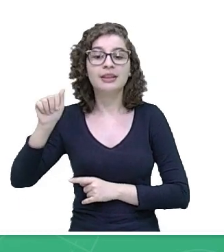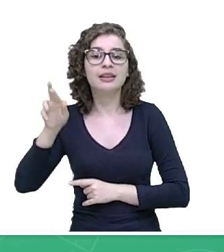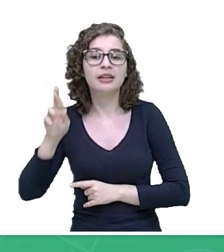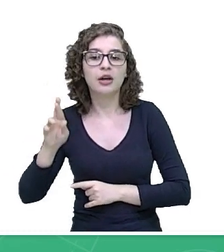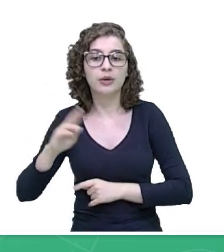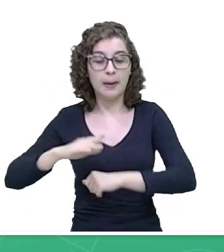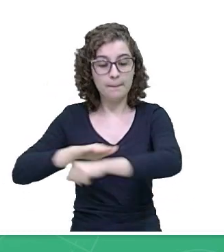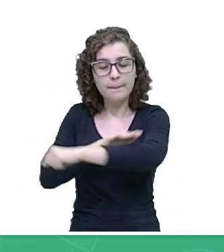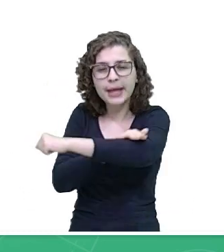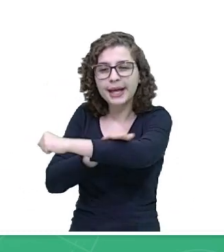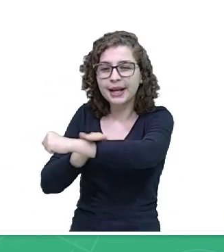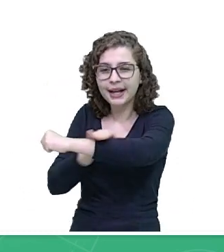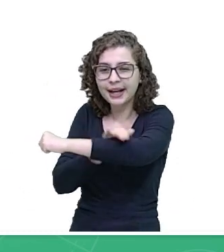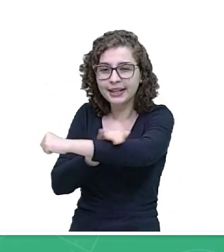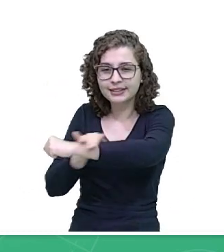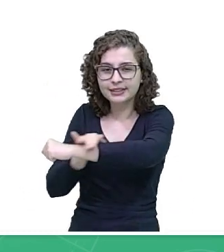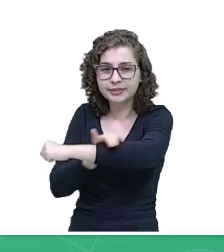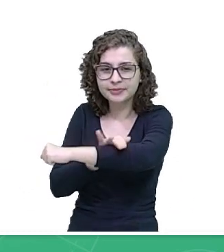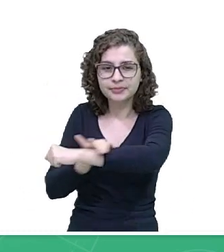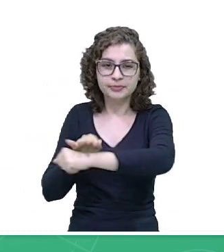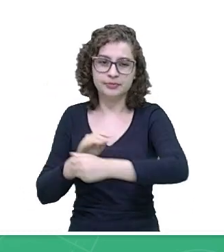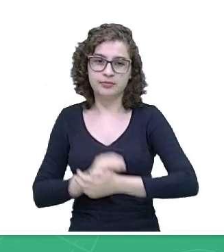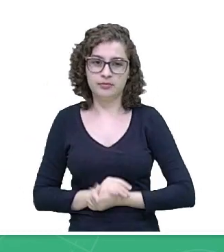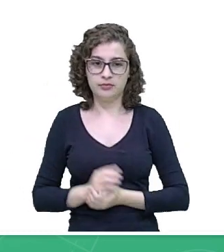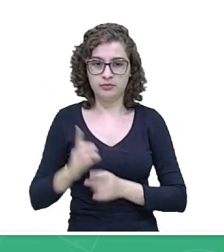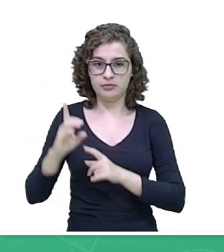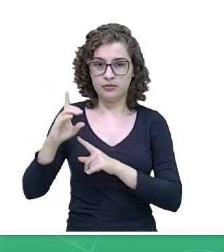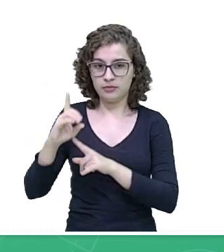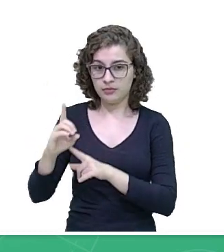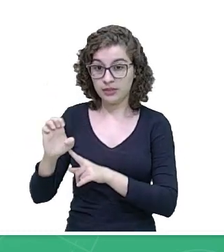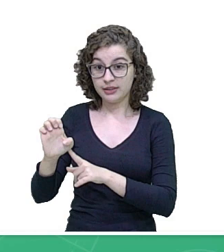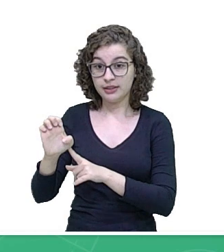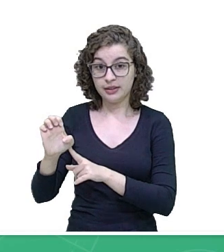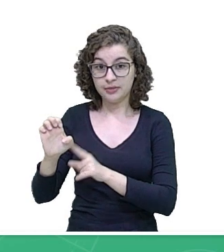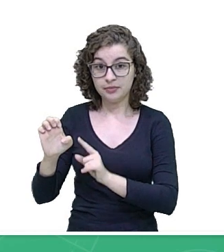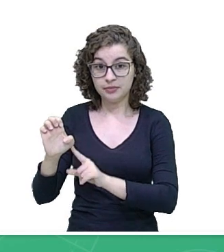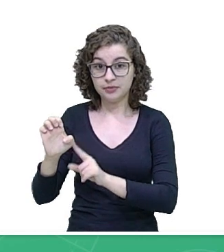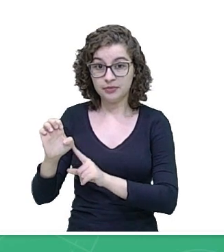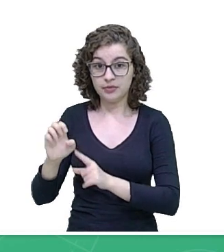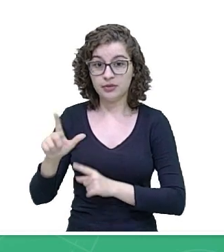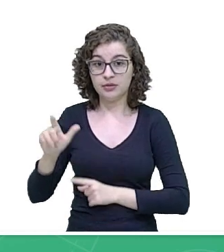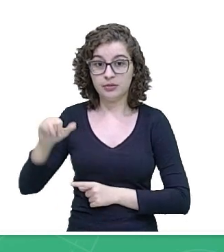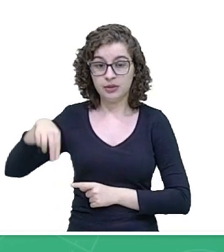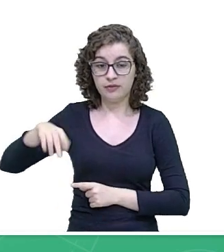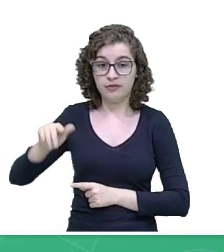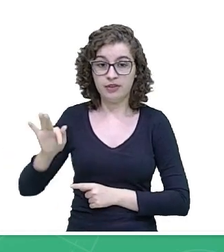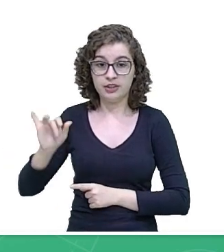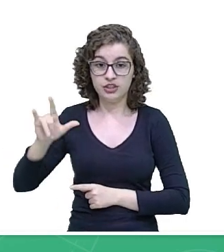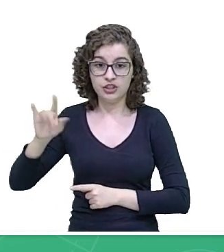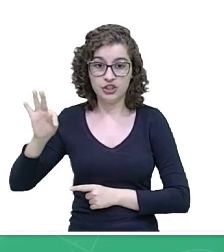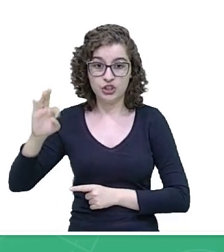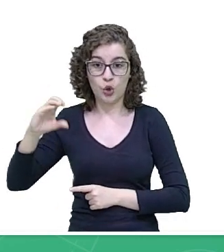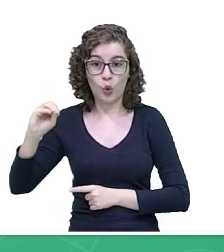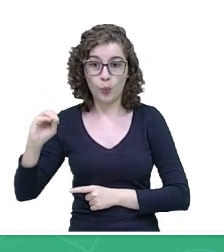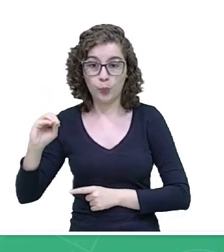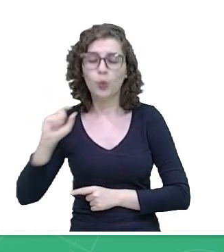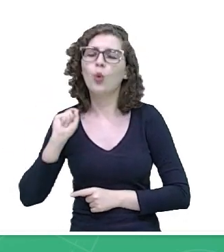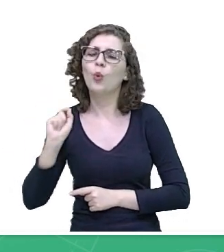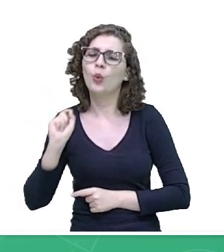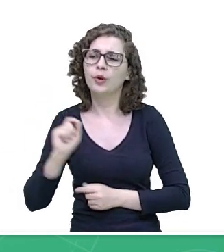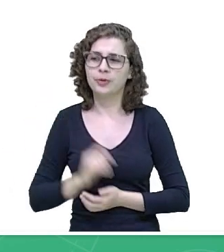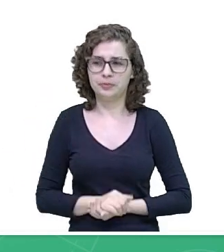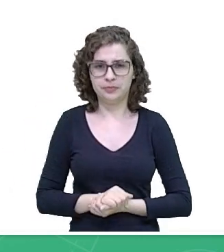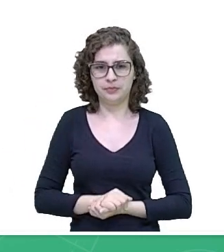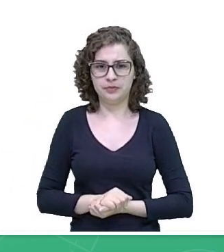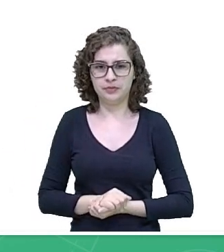nosso corpo, ok? E o sistema linfático, ele é aquele que vai fazer ali, trabalhar